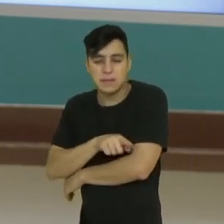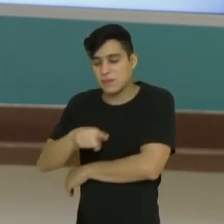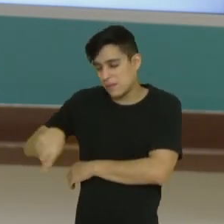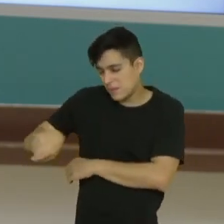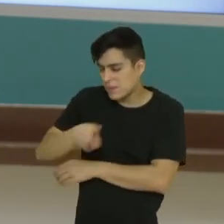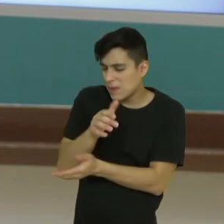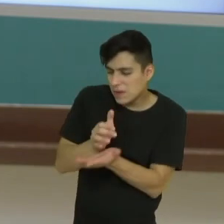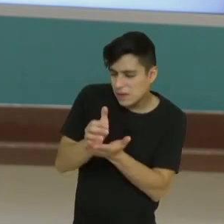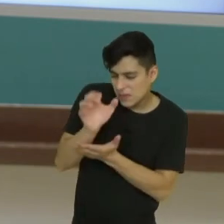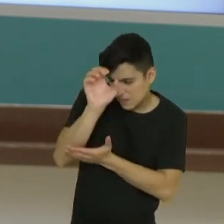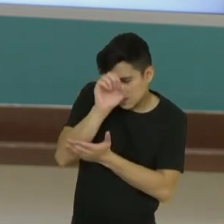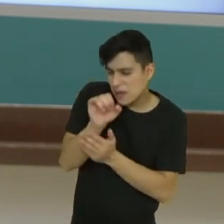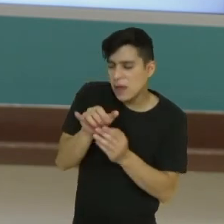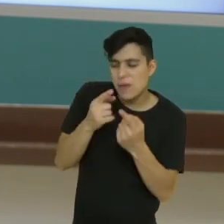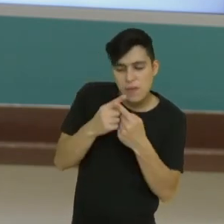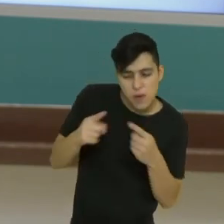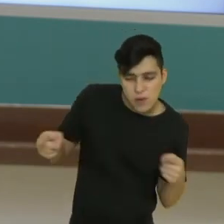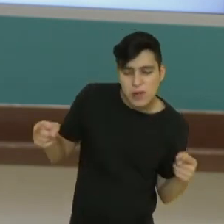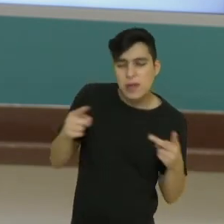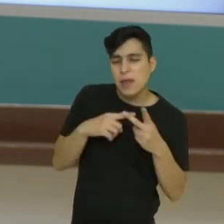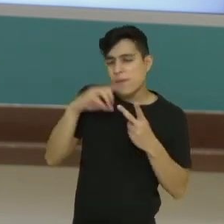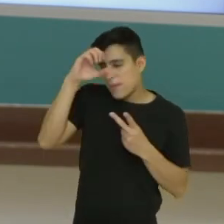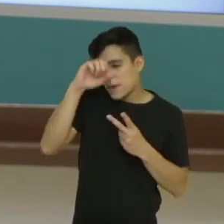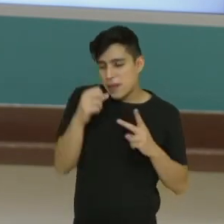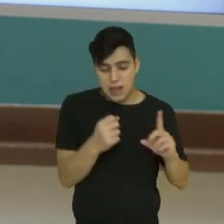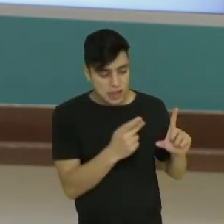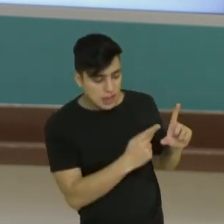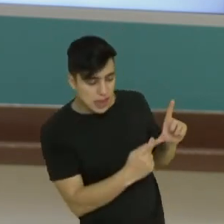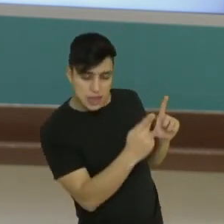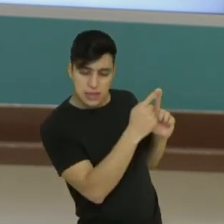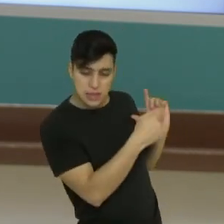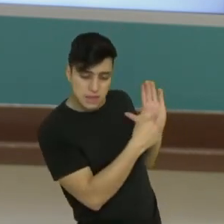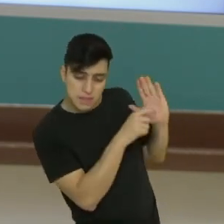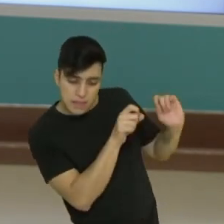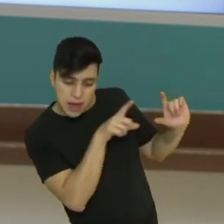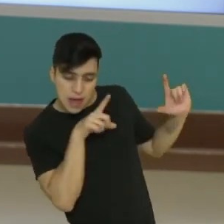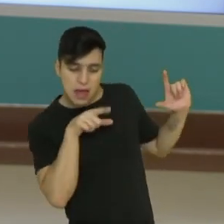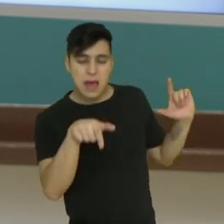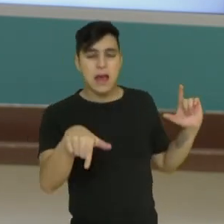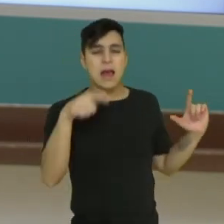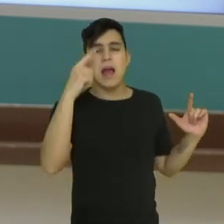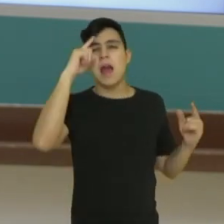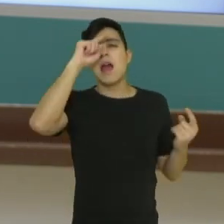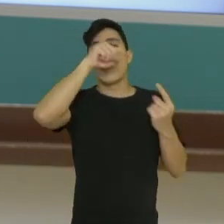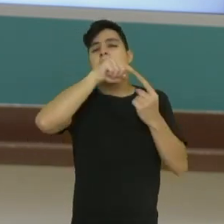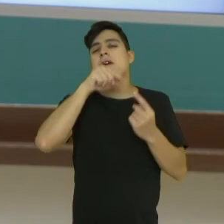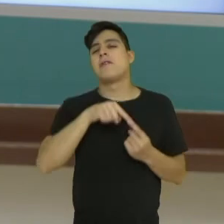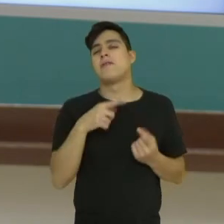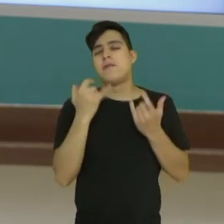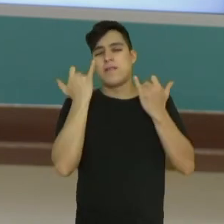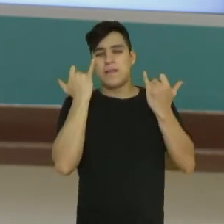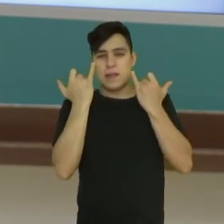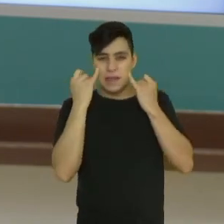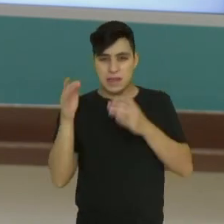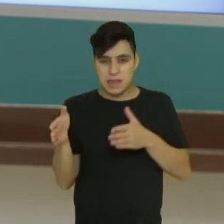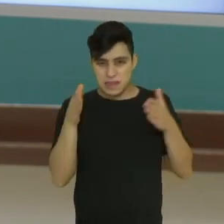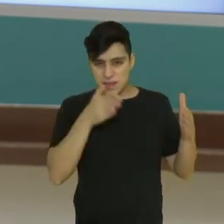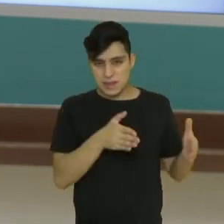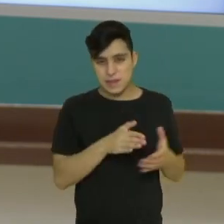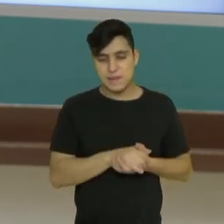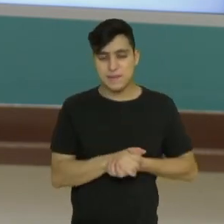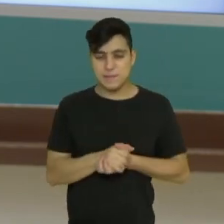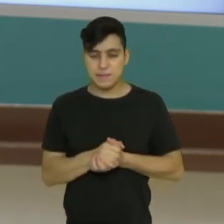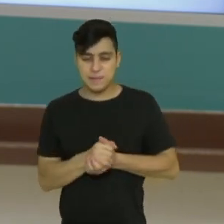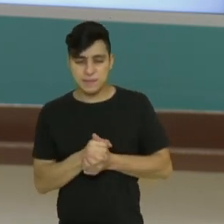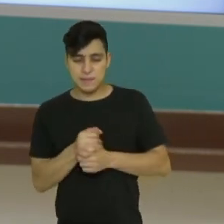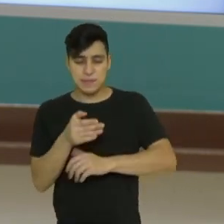começam a aprender através da música, através da pintura, então dessa forma ela vai assimilar mais rapidamente as informações. Passando a Idade Média,